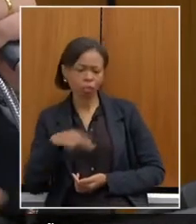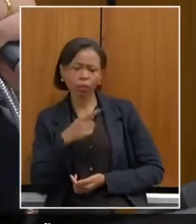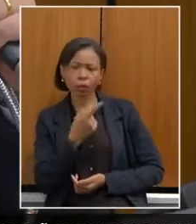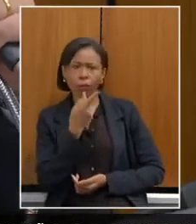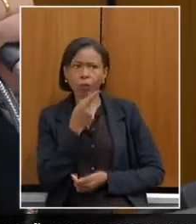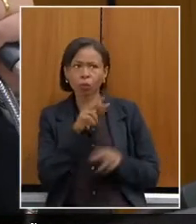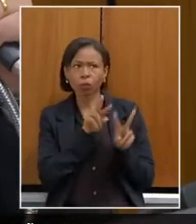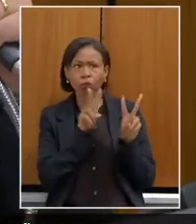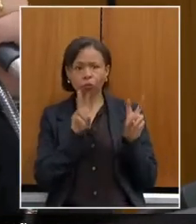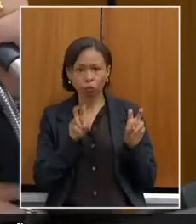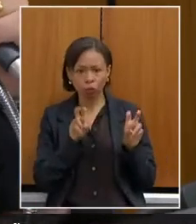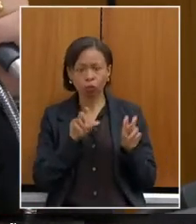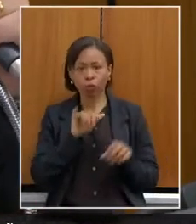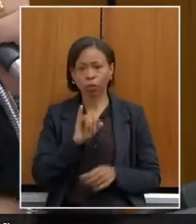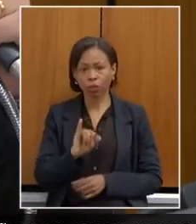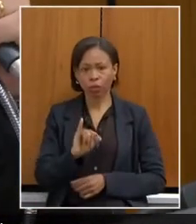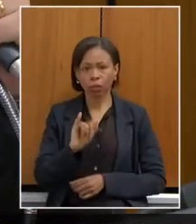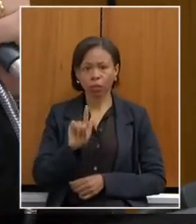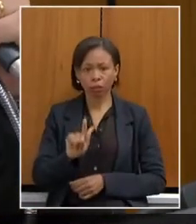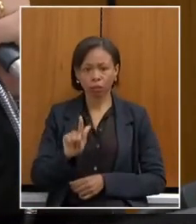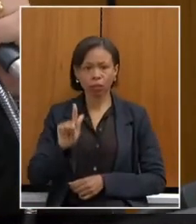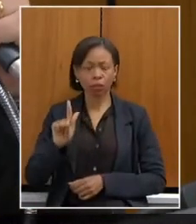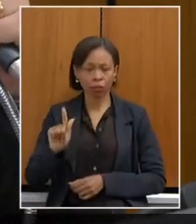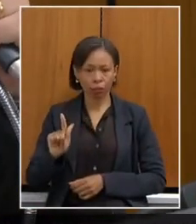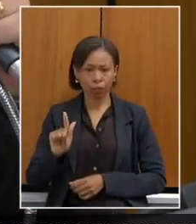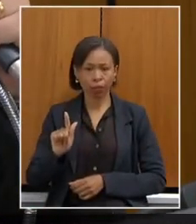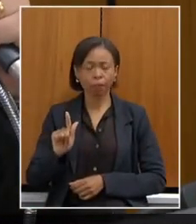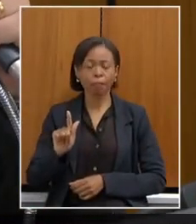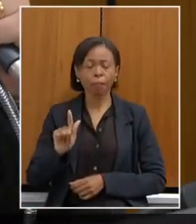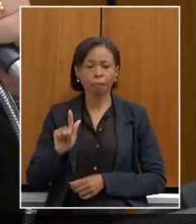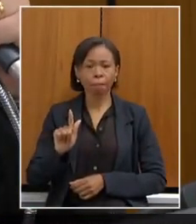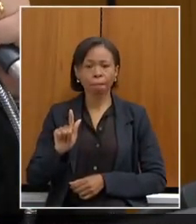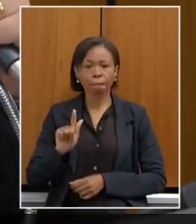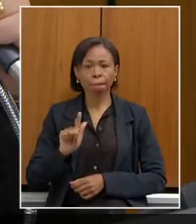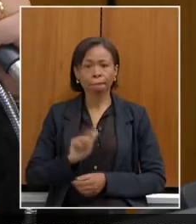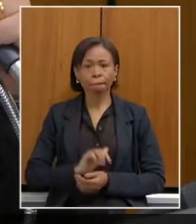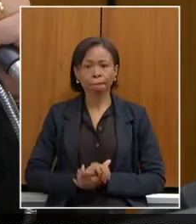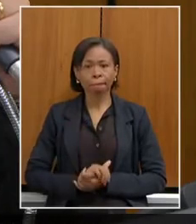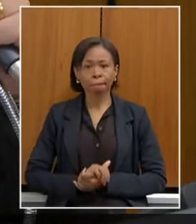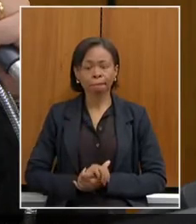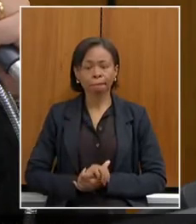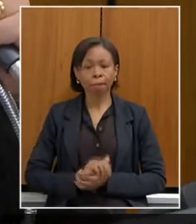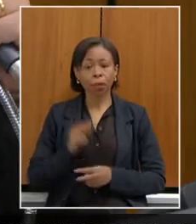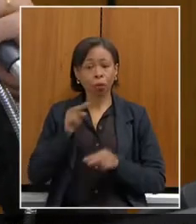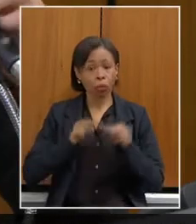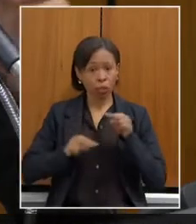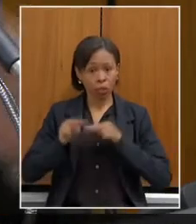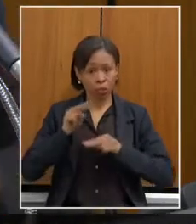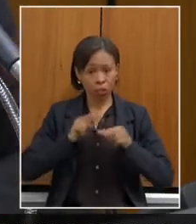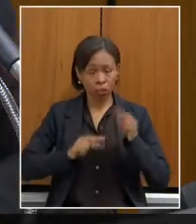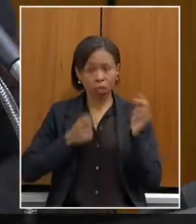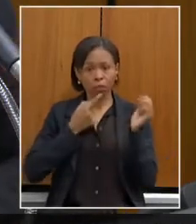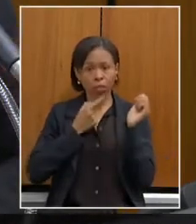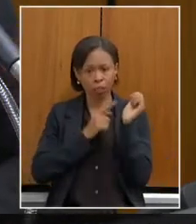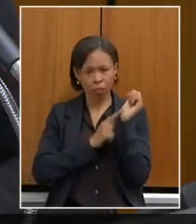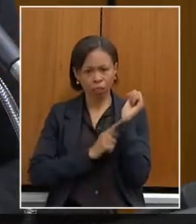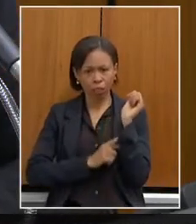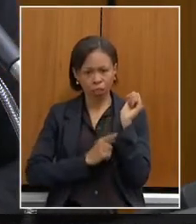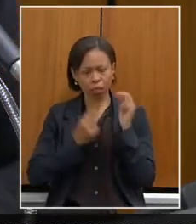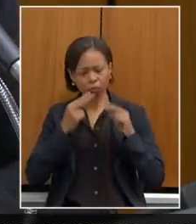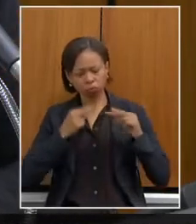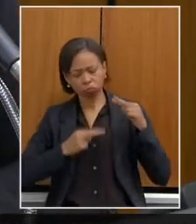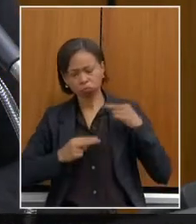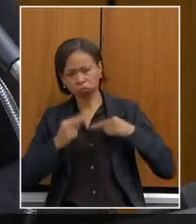a o IGG né a o exame de sangue né para ver se tem ou não